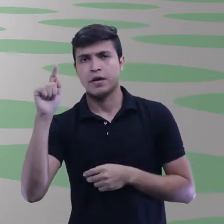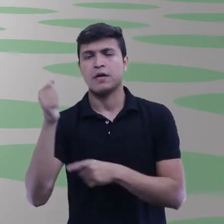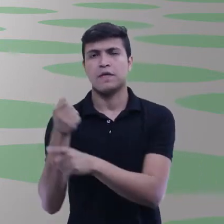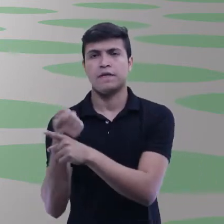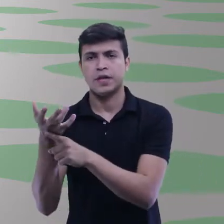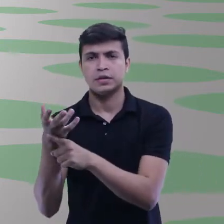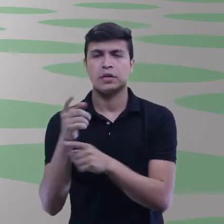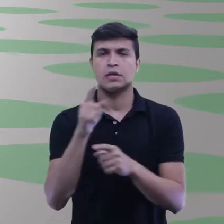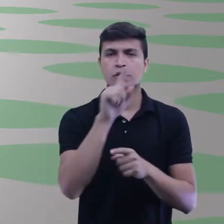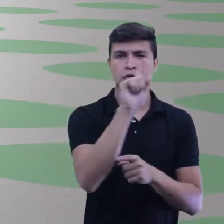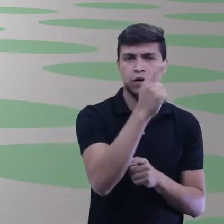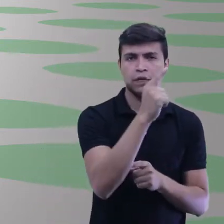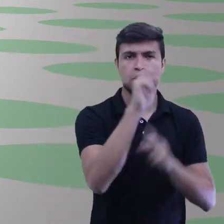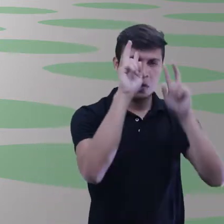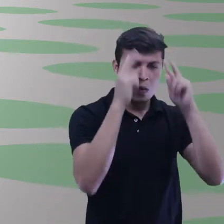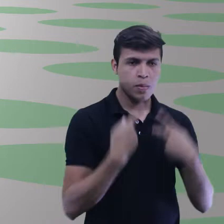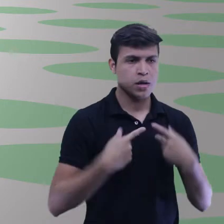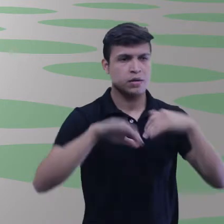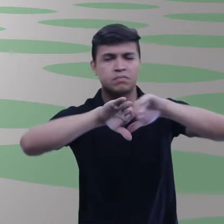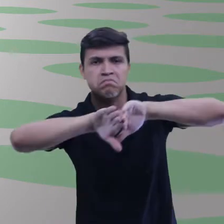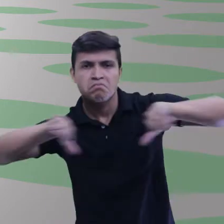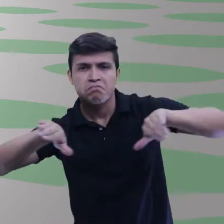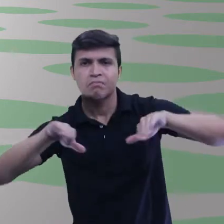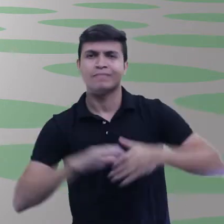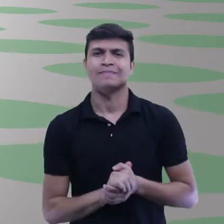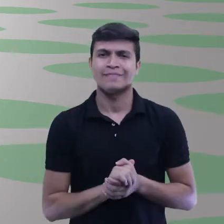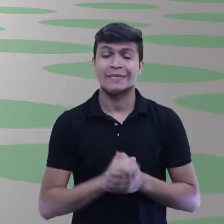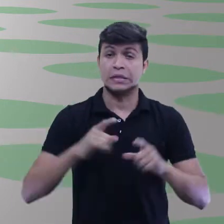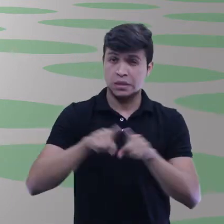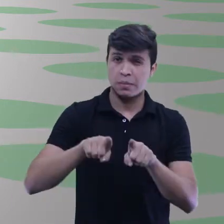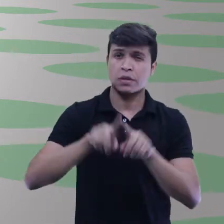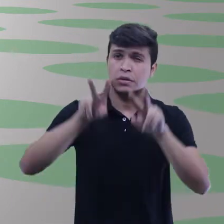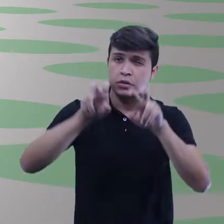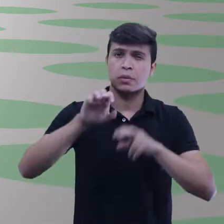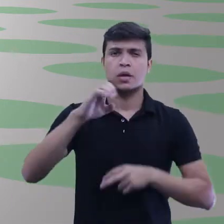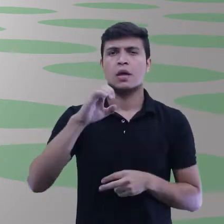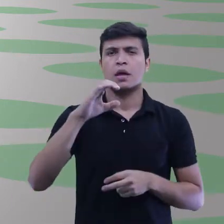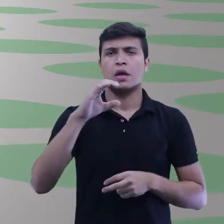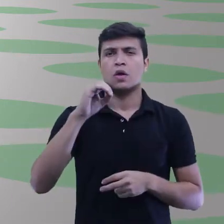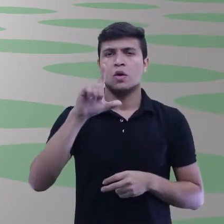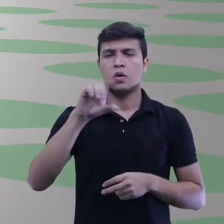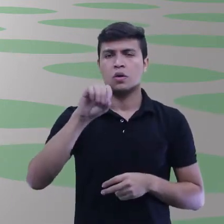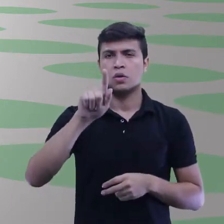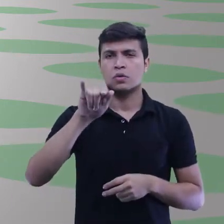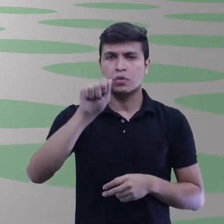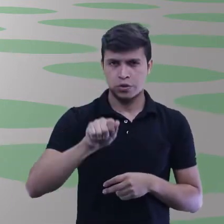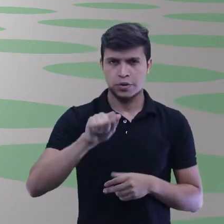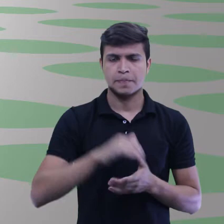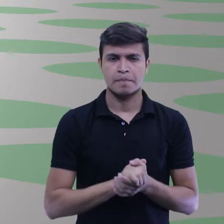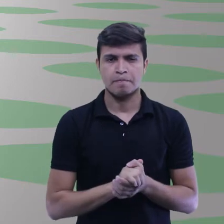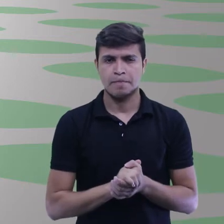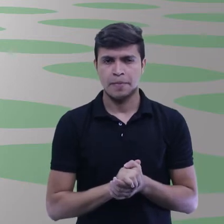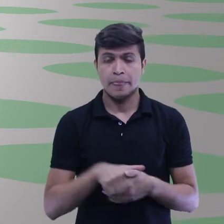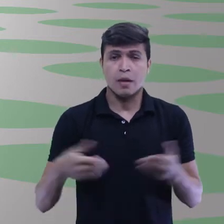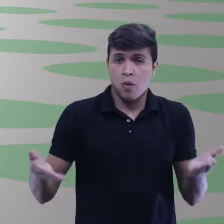humana. E chegamos também à questão da ecologia atual. Já numa visão moderna, o conceito de natureza